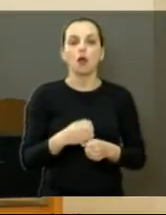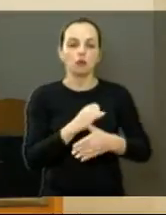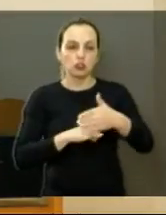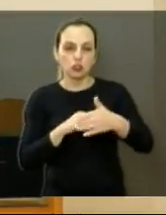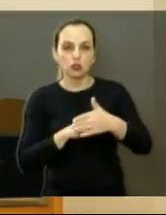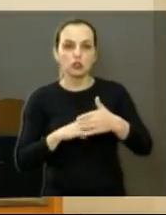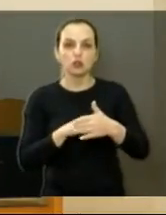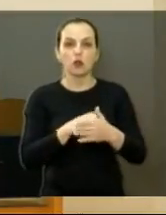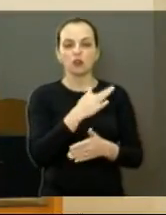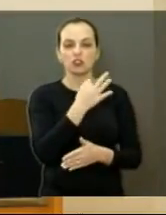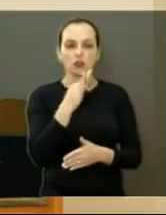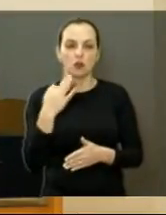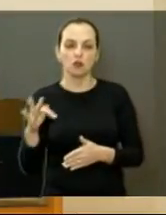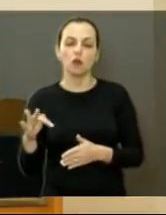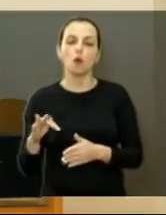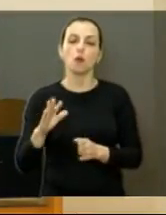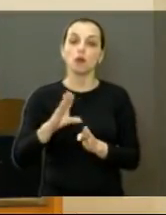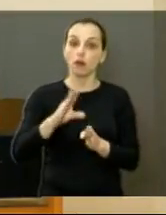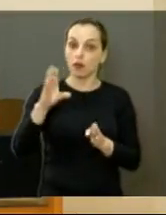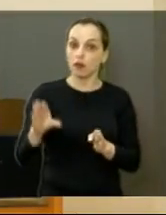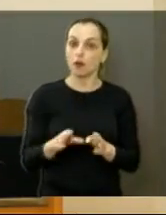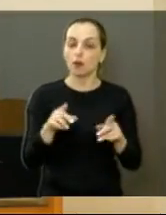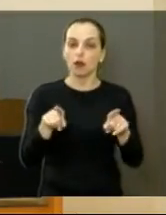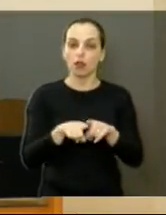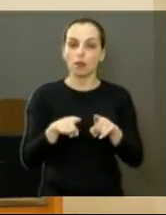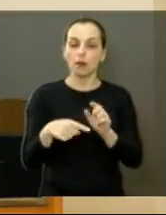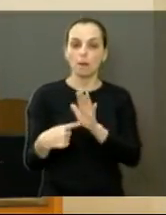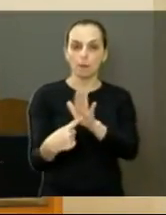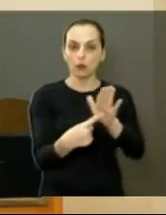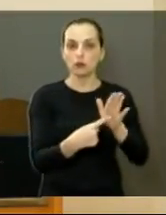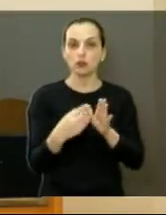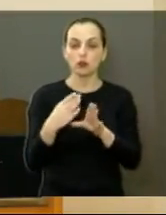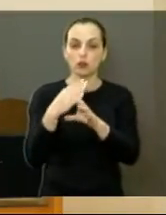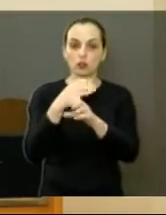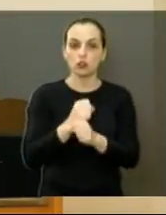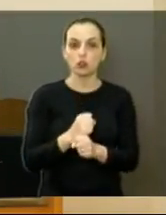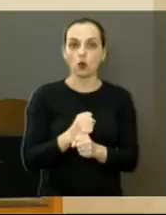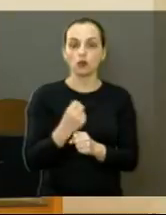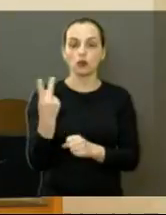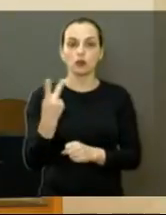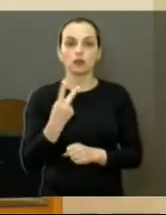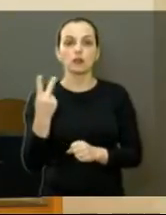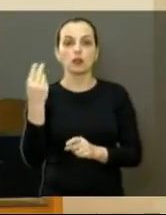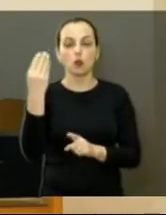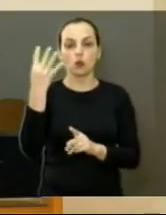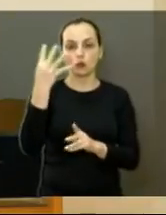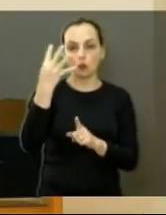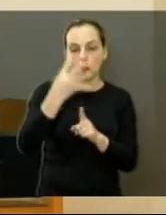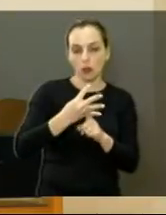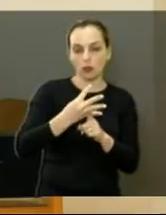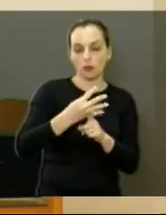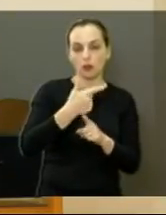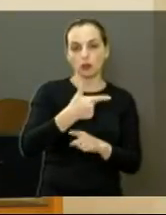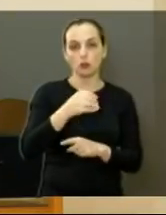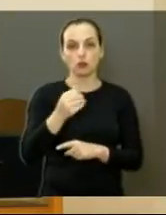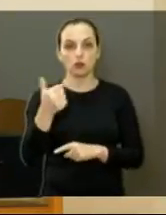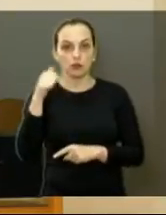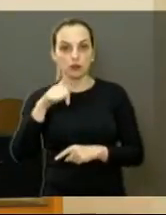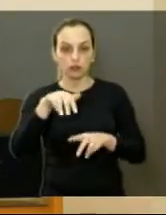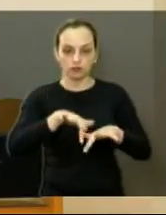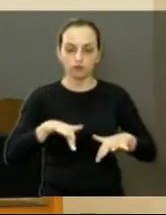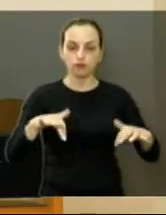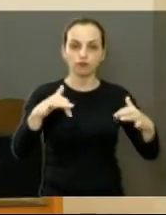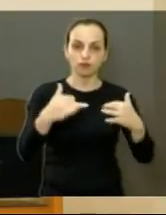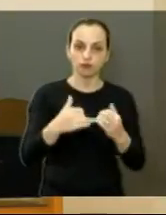e o Legislativo prestaram contas relativas ao segundo quadrimestre de 2017, no plenário aqui da